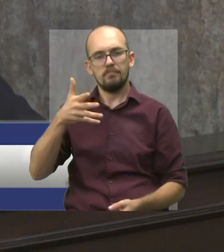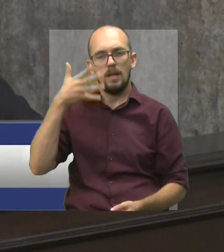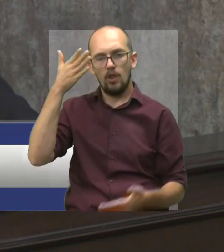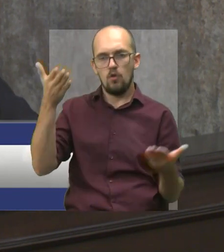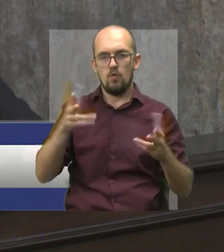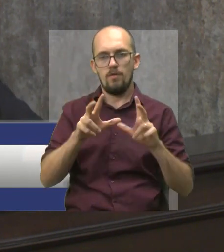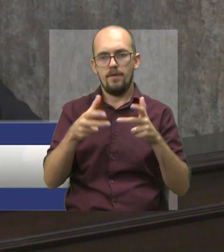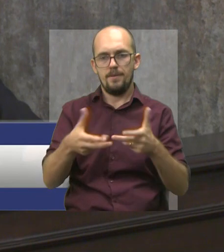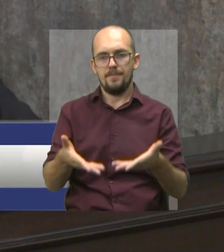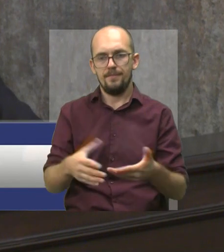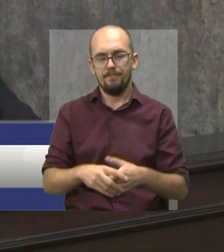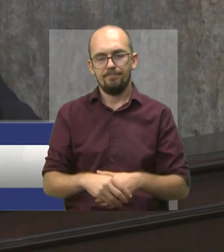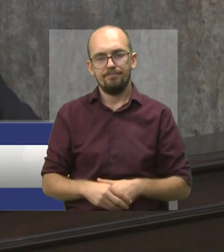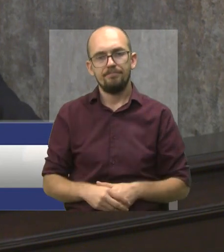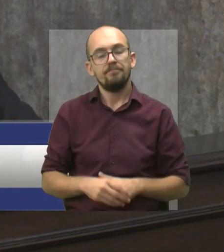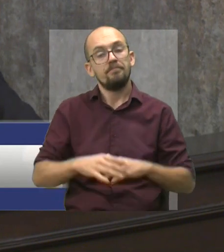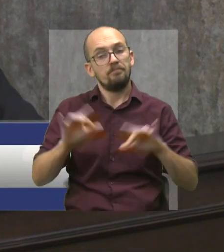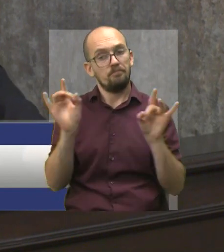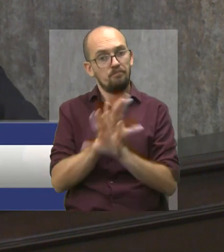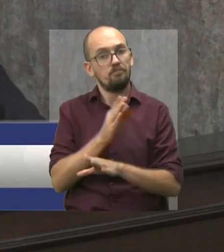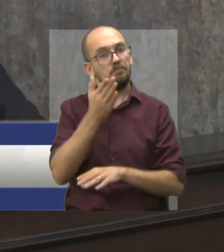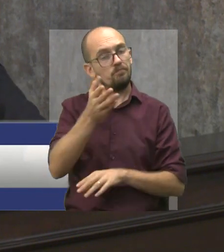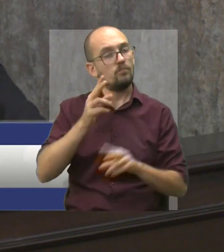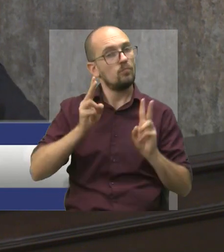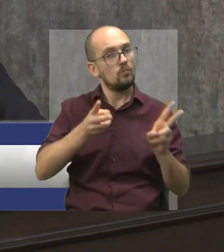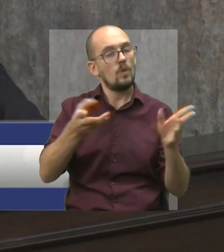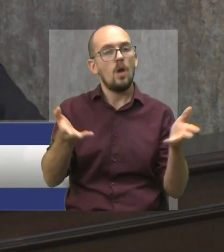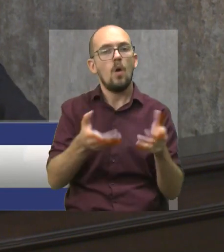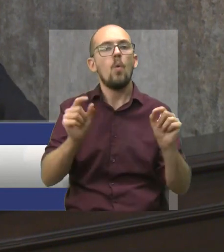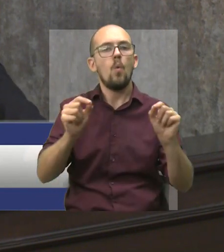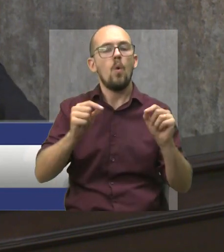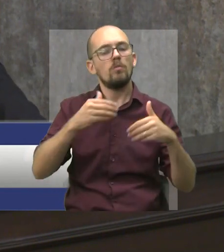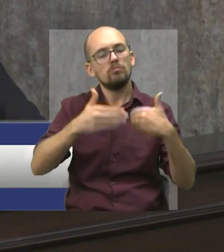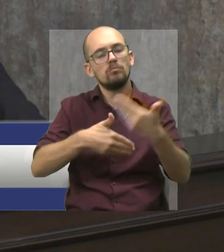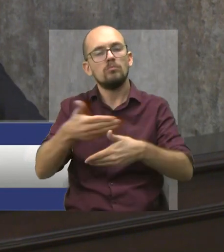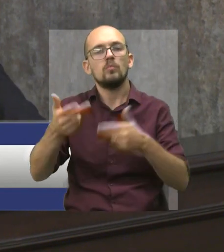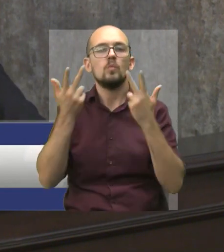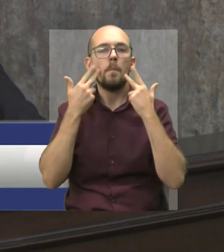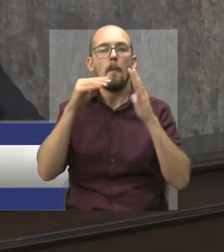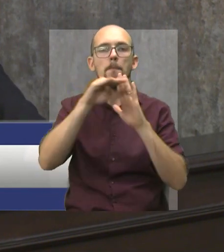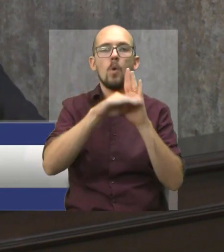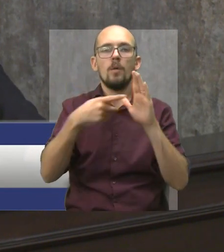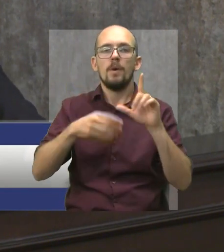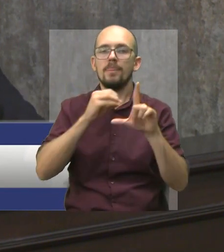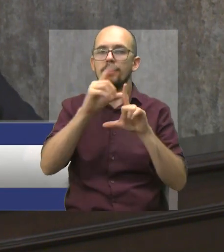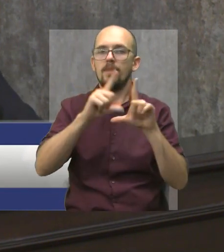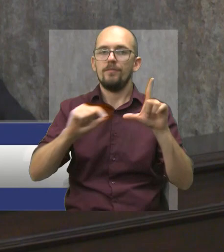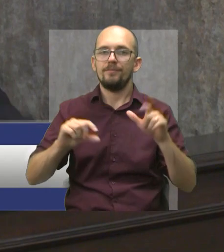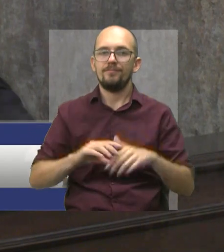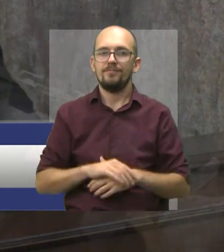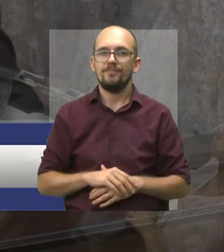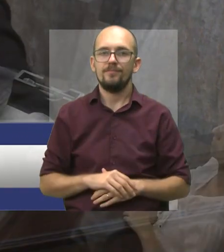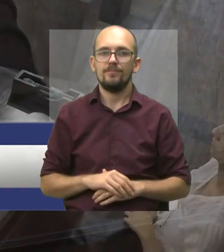Jaú. Bom, a gente fica por aqui, você continua agora com a programação da TV Câmara Jaú.